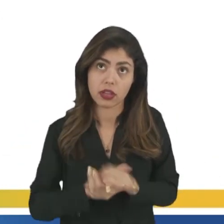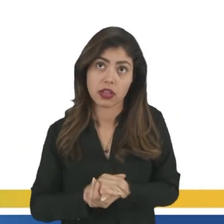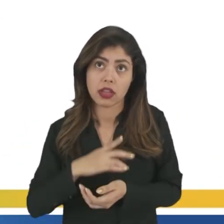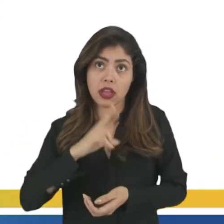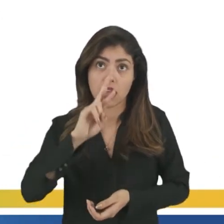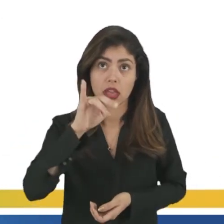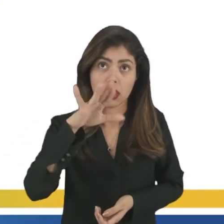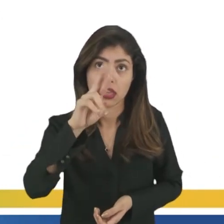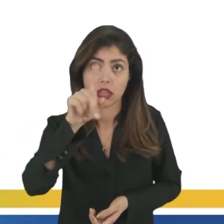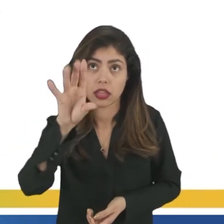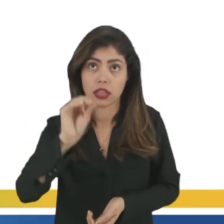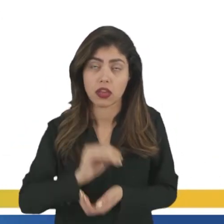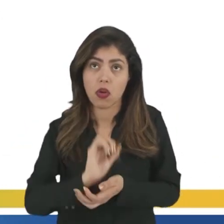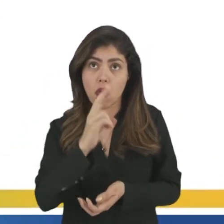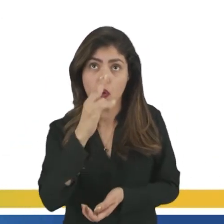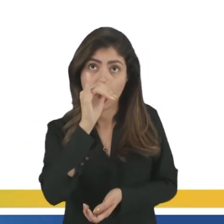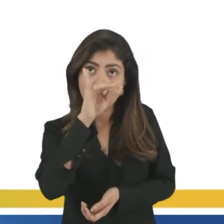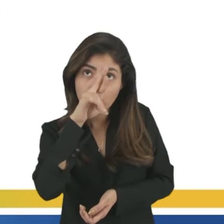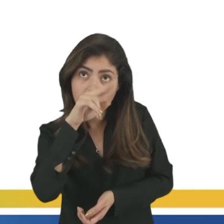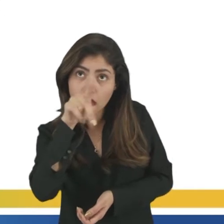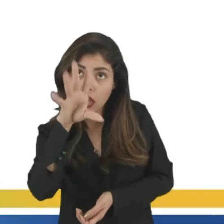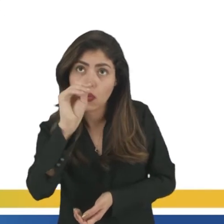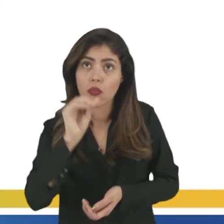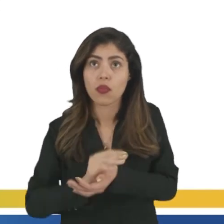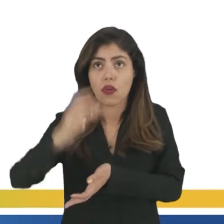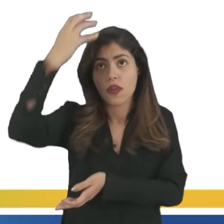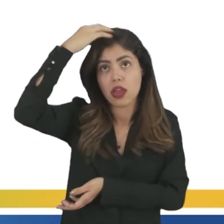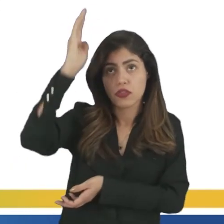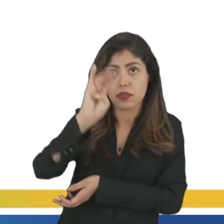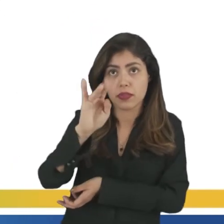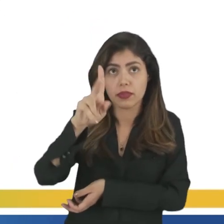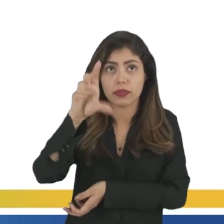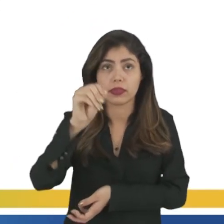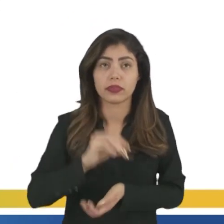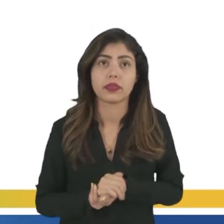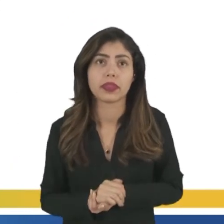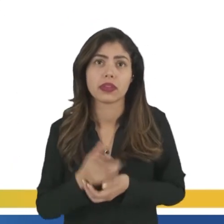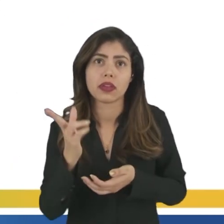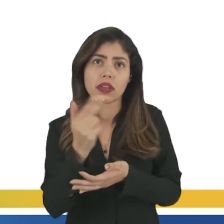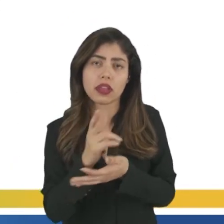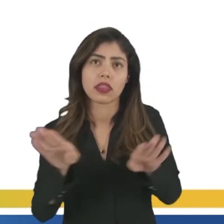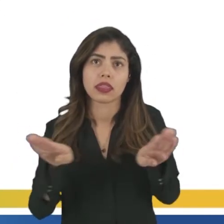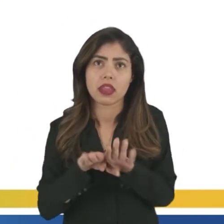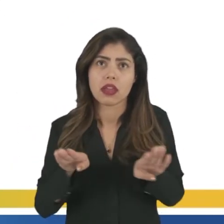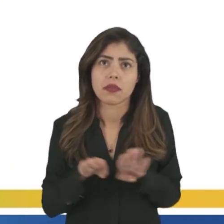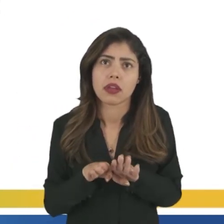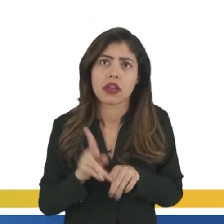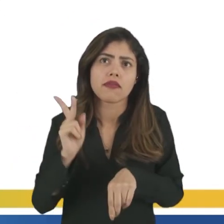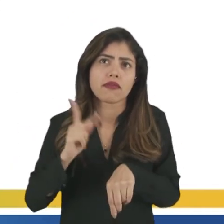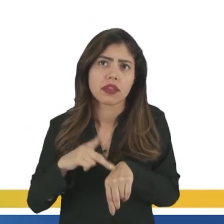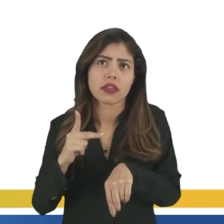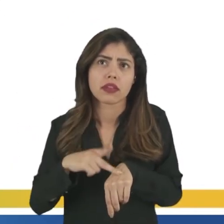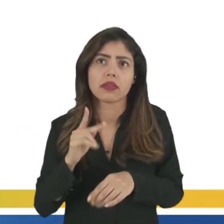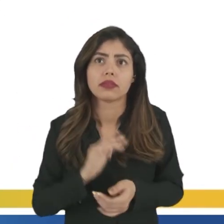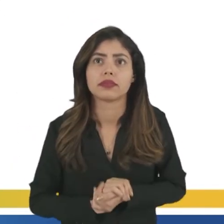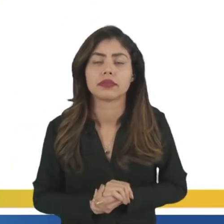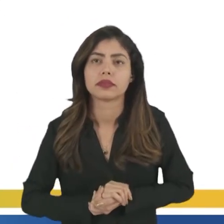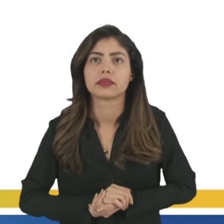de Airã ou Airão, tá? Que era o rei de Biblos, tá? Os artesãos também inventaram o vidro,